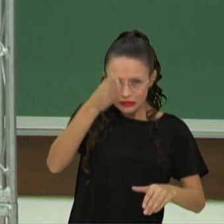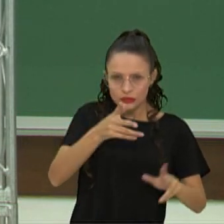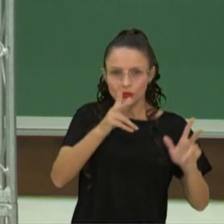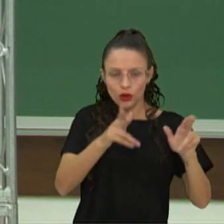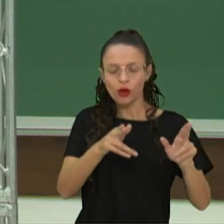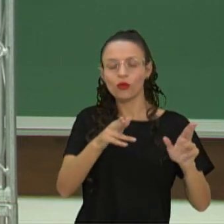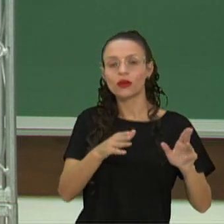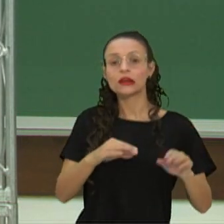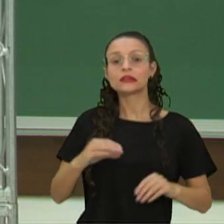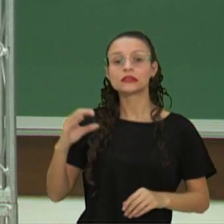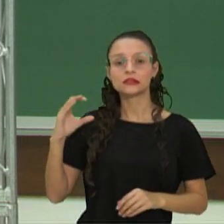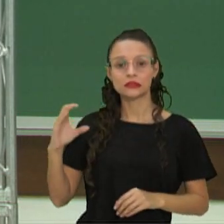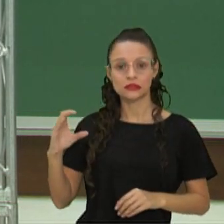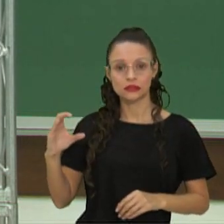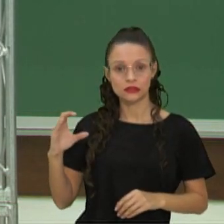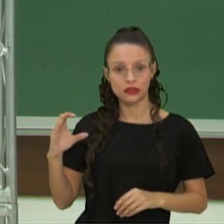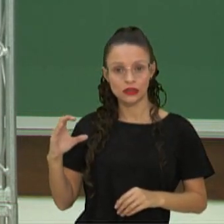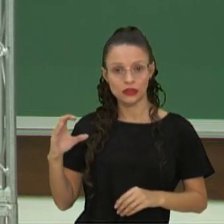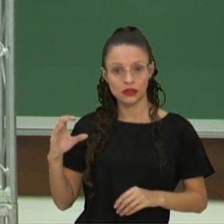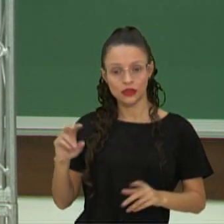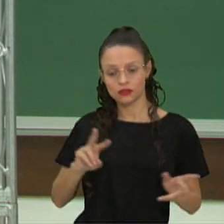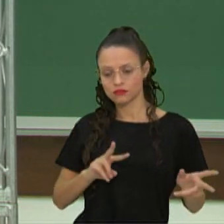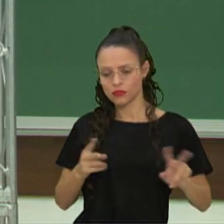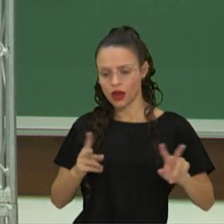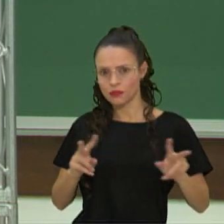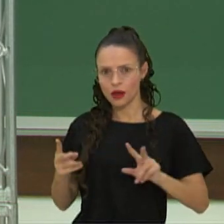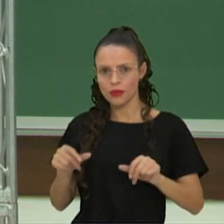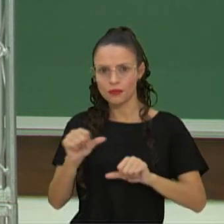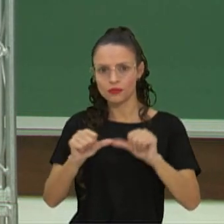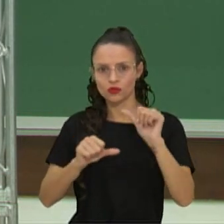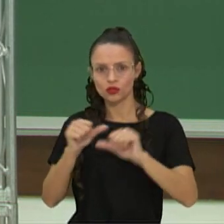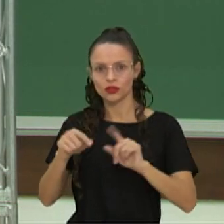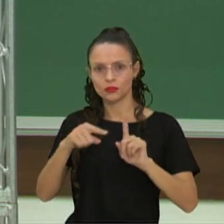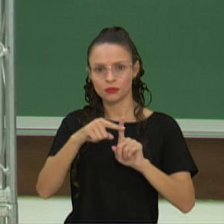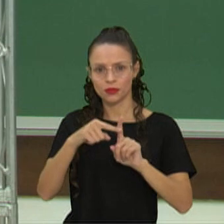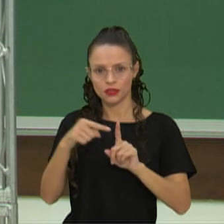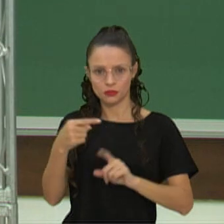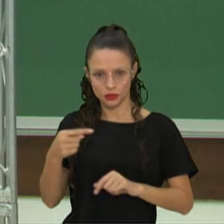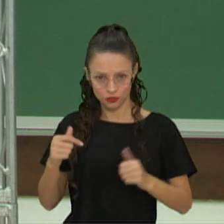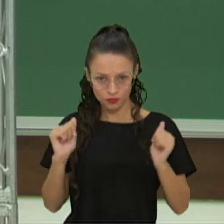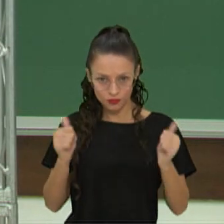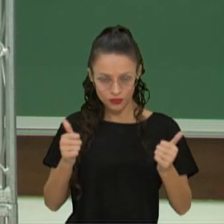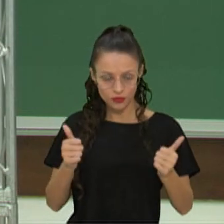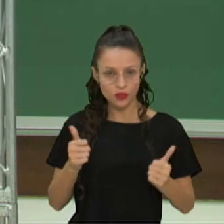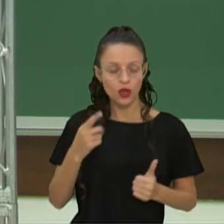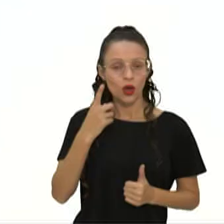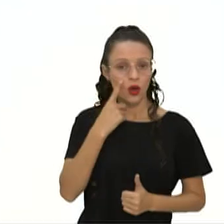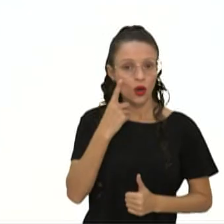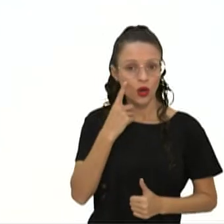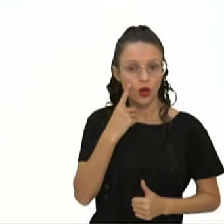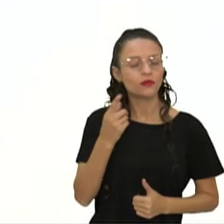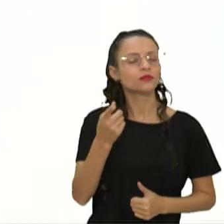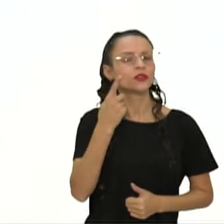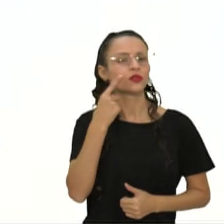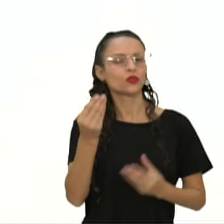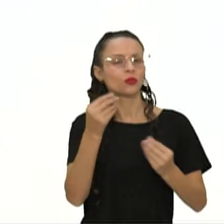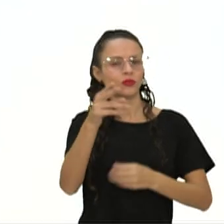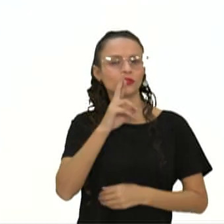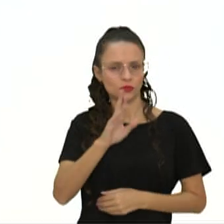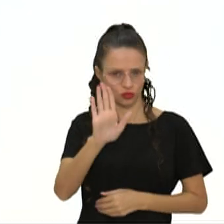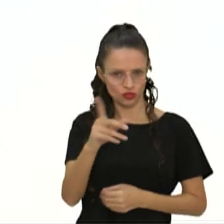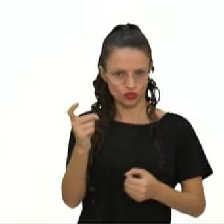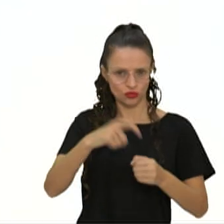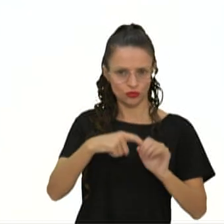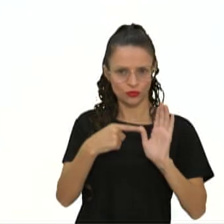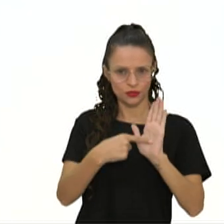do outro. E o polinômio C você escreve invertendo os sinais. Aí você faz a conta toda de uma vez, tá? Então veja como você se sai nesse desafio e a gente já